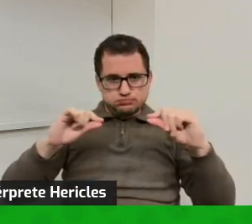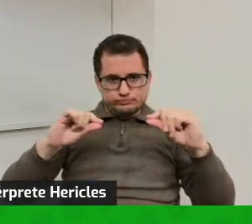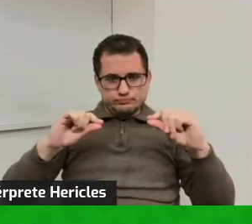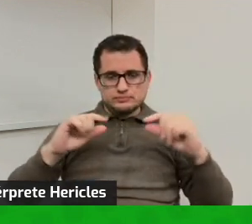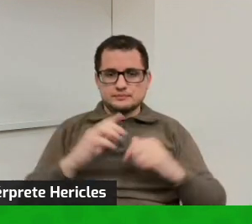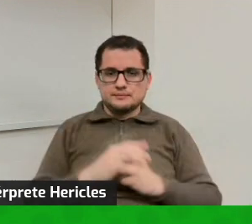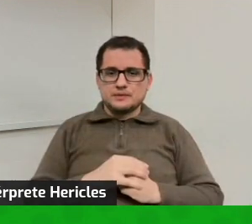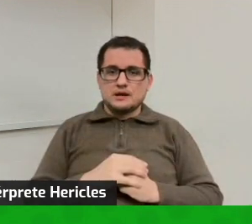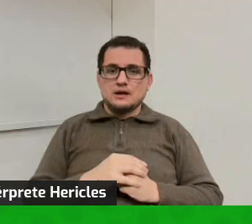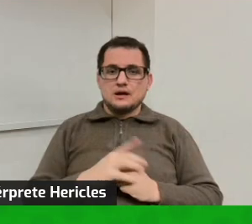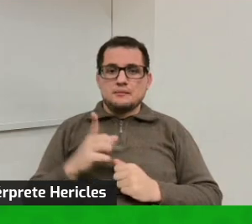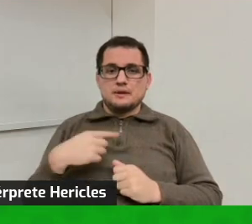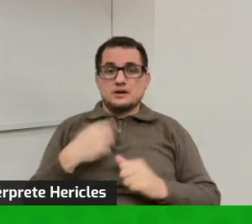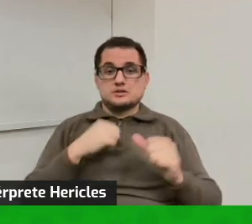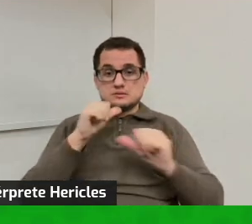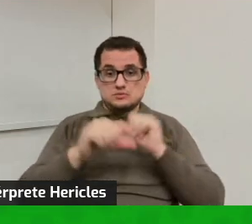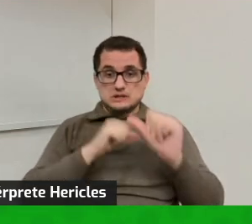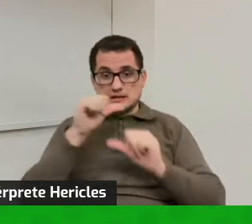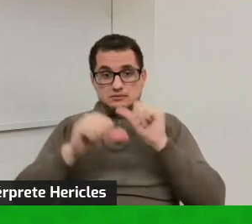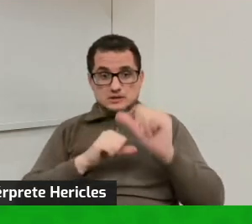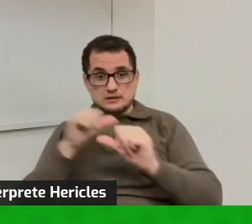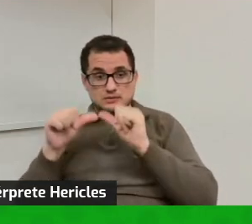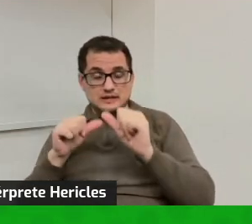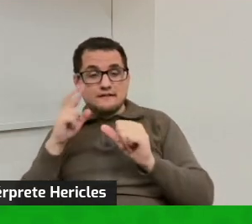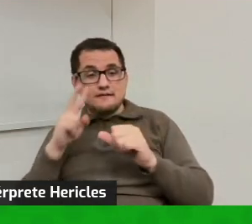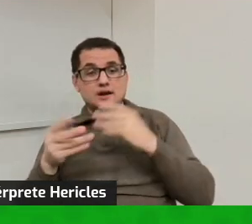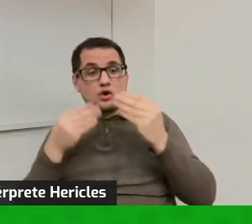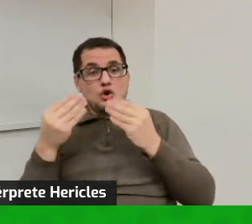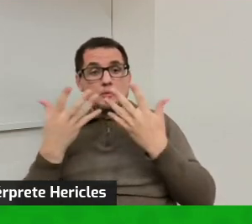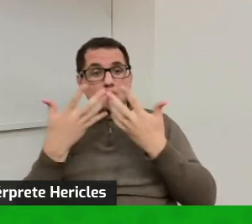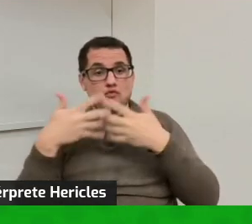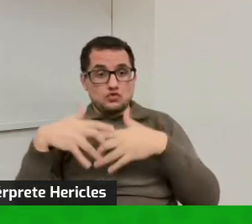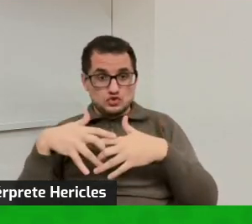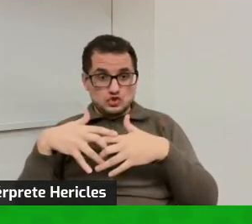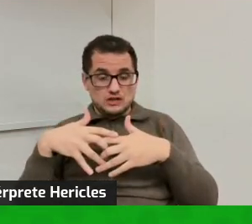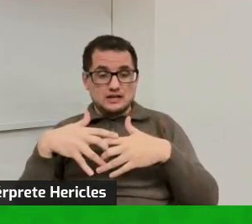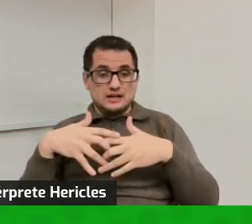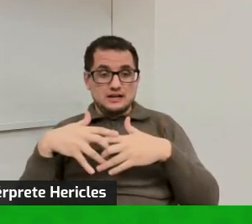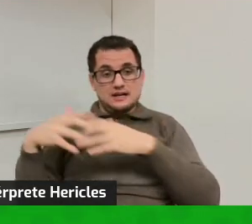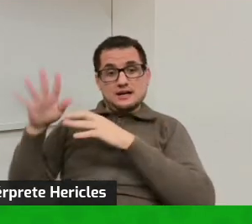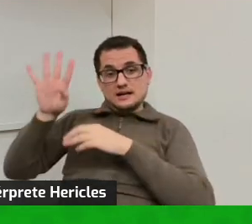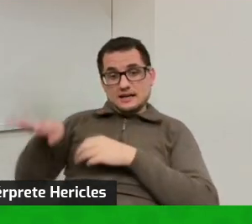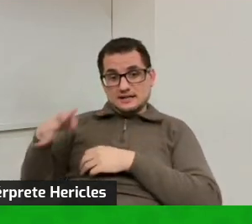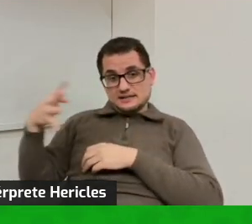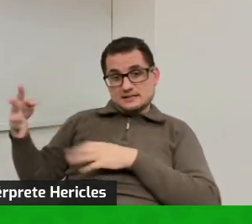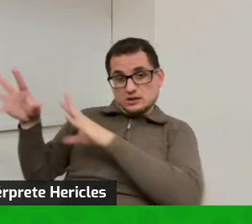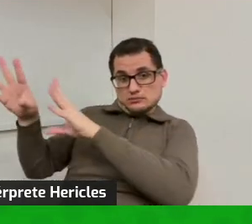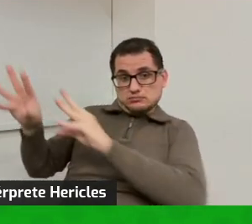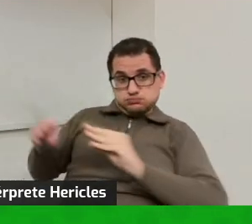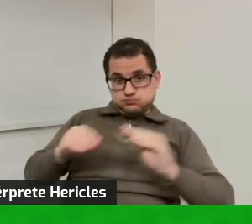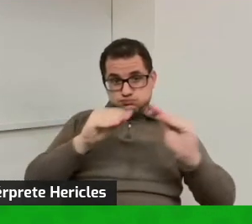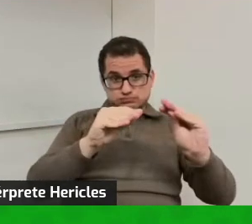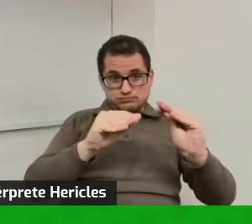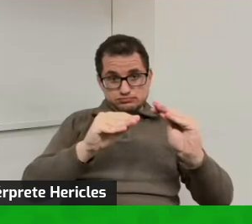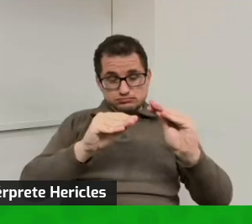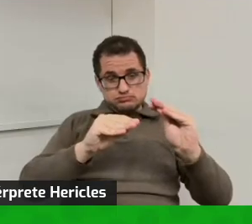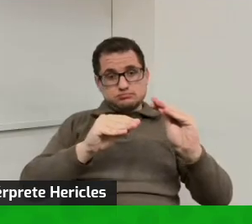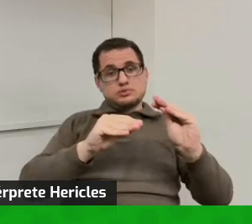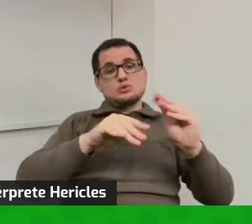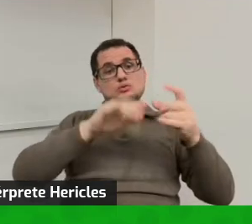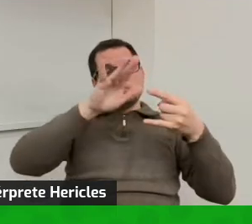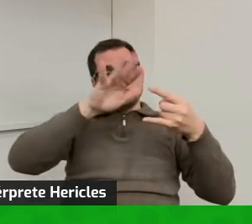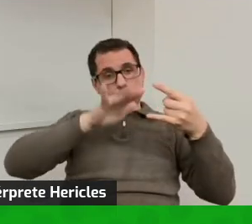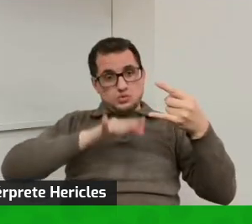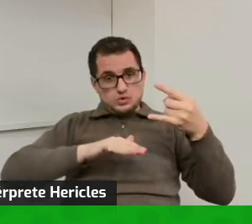ir ver ele aplicando de fato aquilo que a gente tinha no Excel aqui dentro do nosso Word. E daí